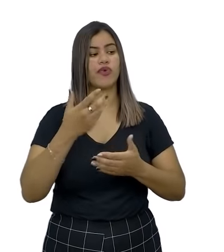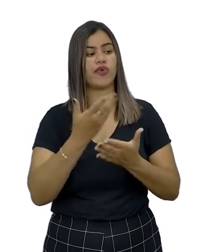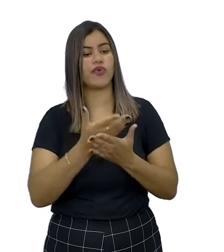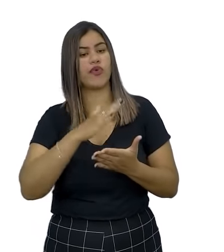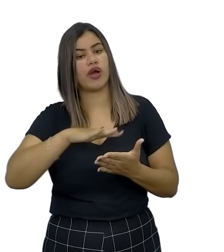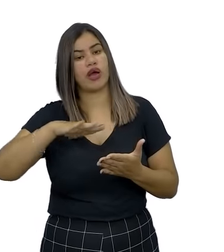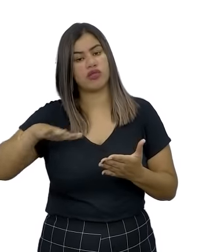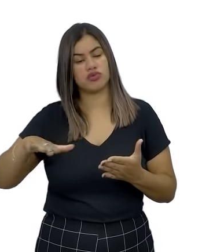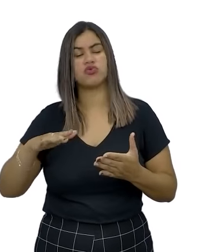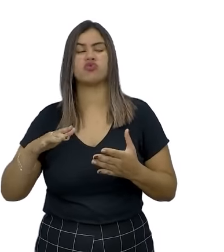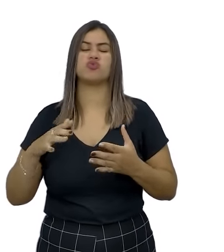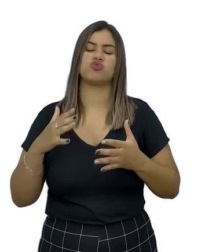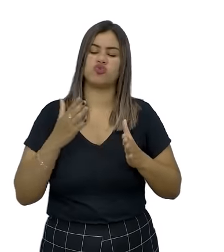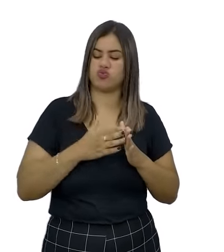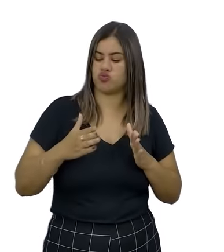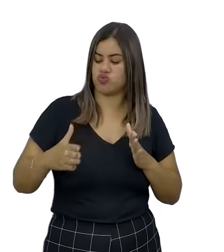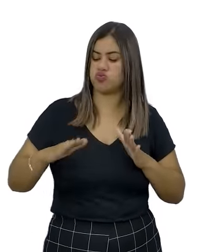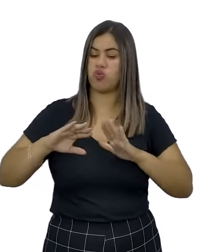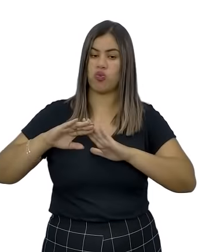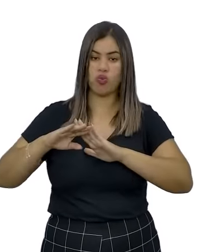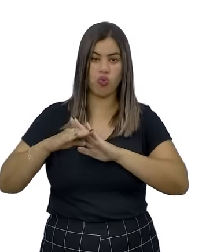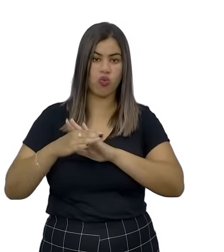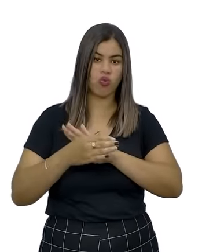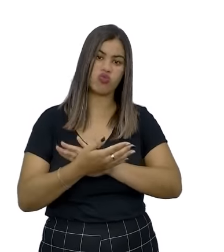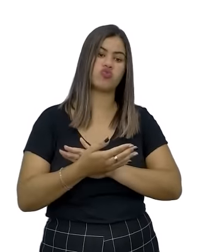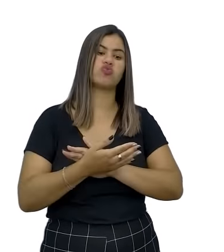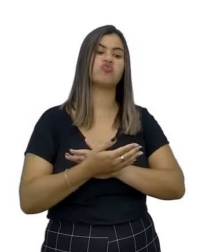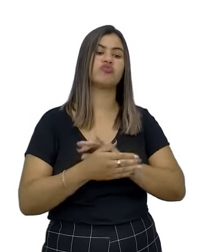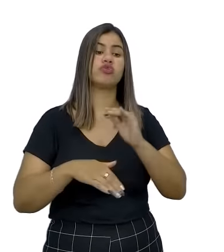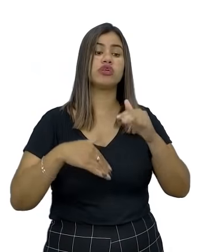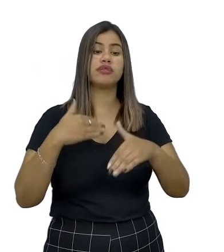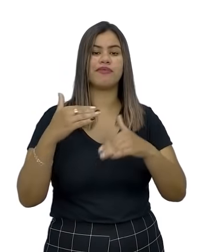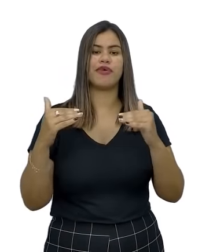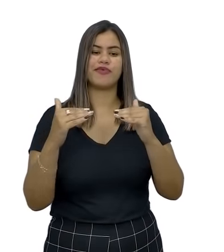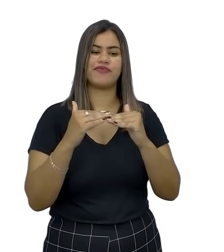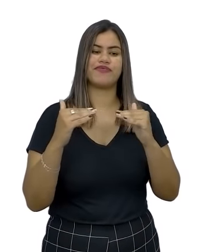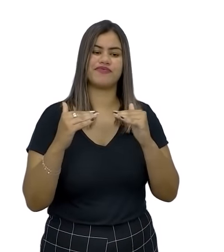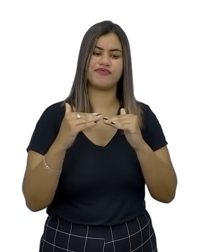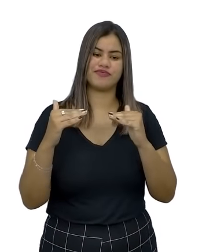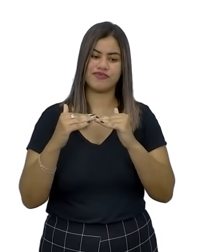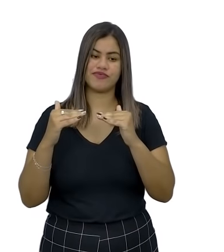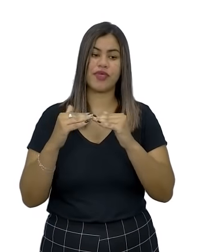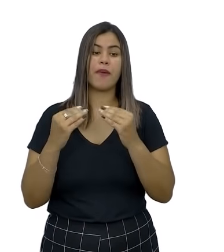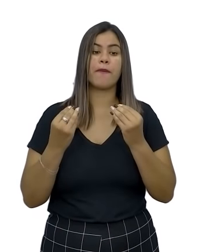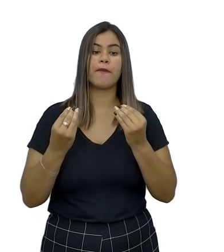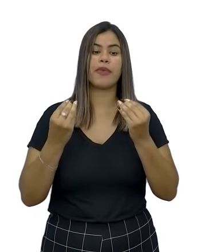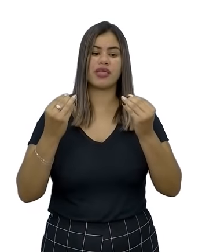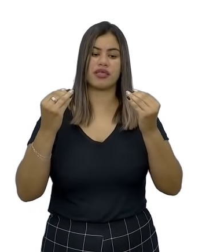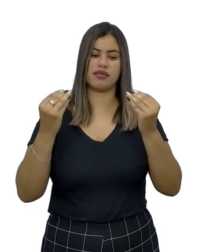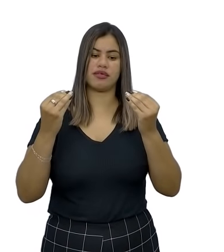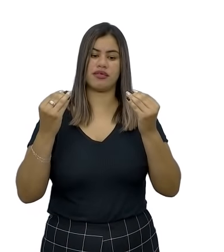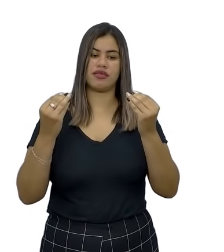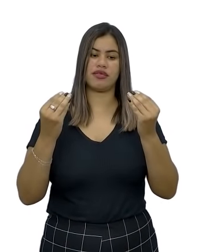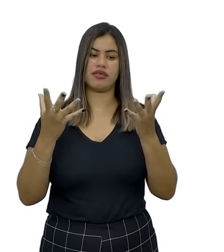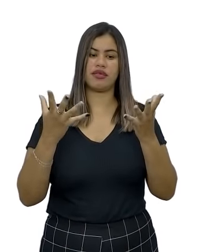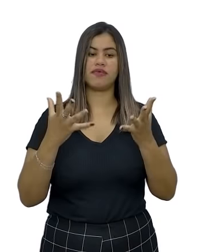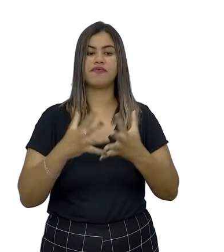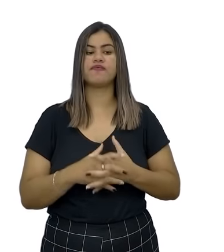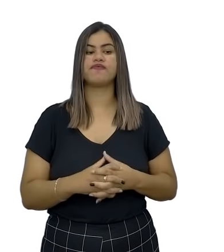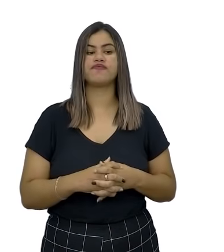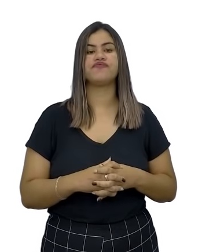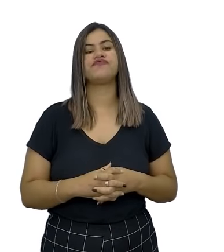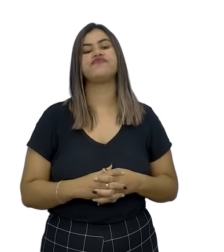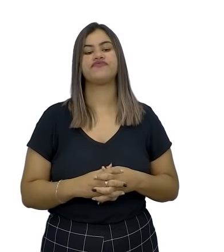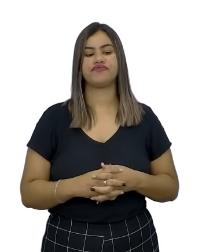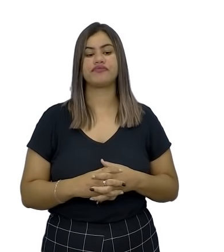eles vão se organizando, até que eles busquem o consenso para que ocorra o quê? A foto aqui nos mostra, né?